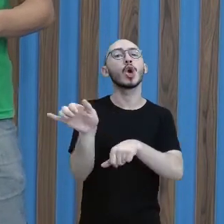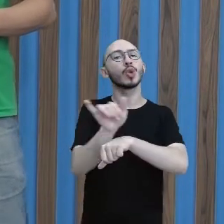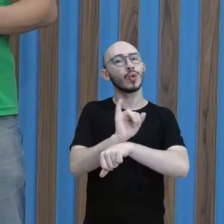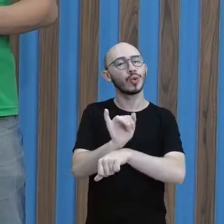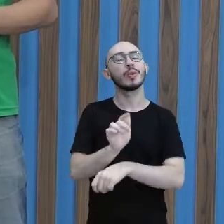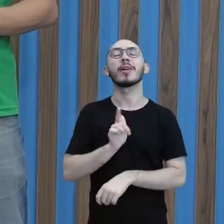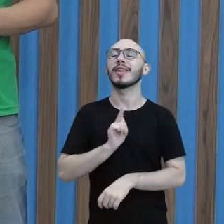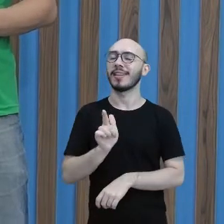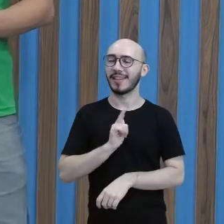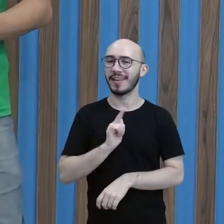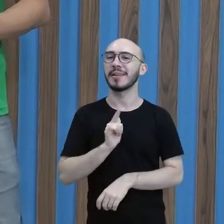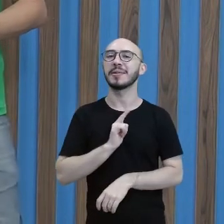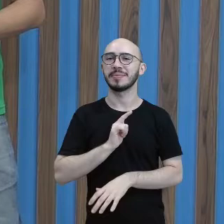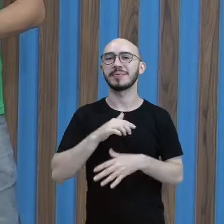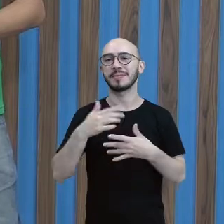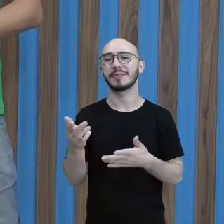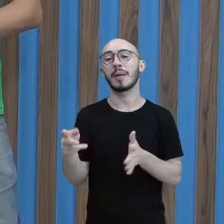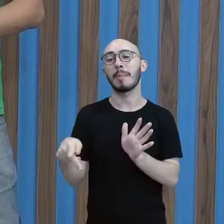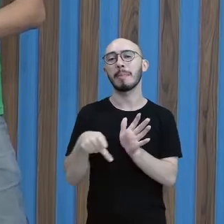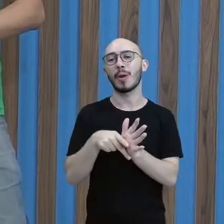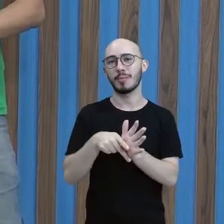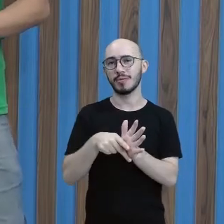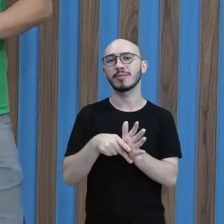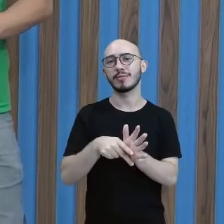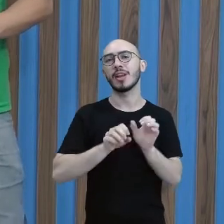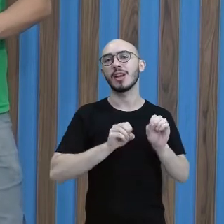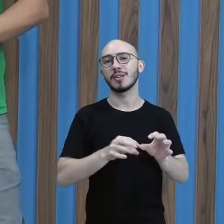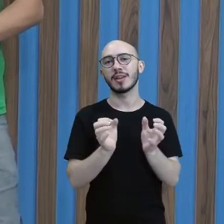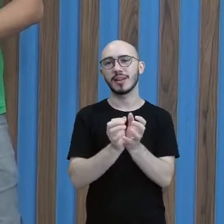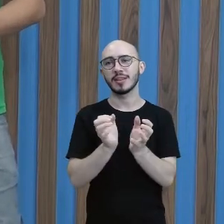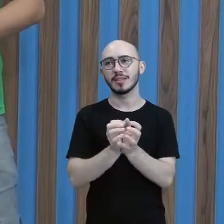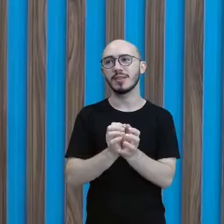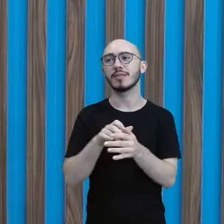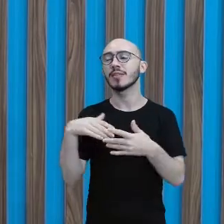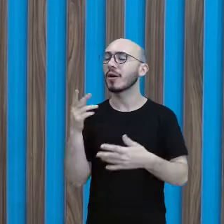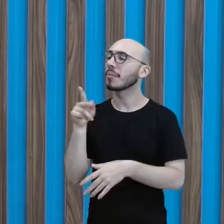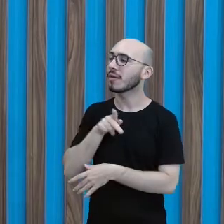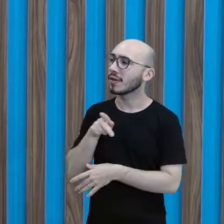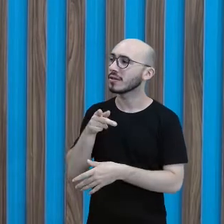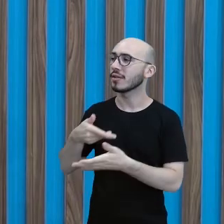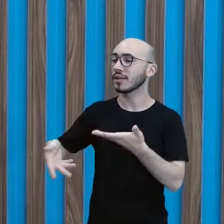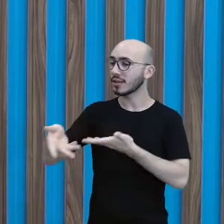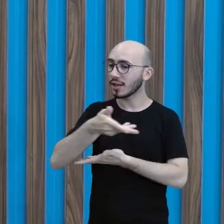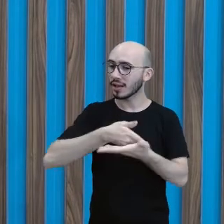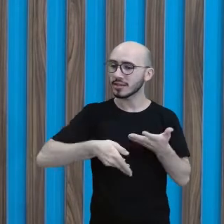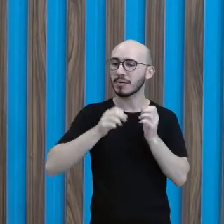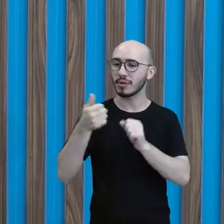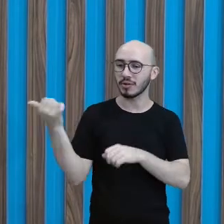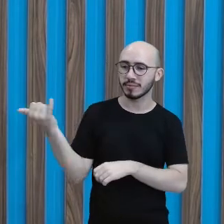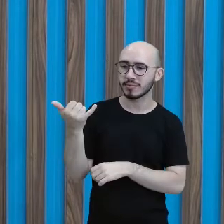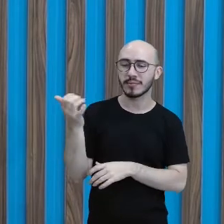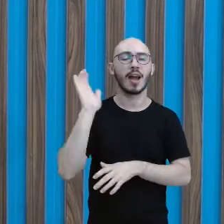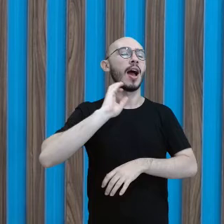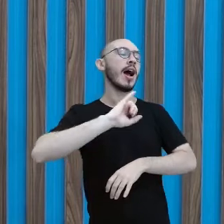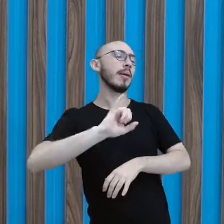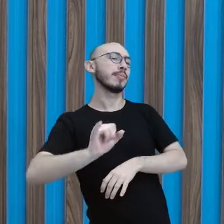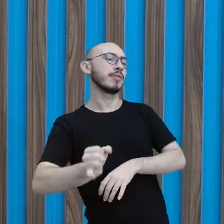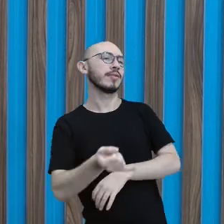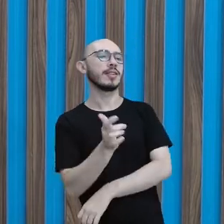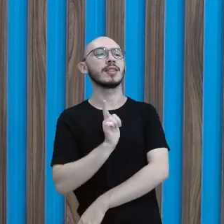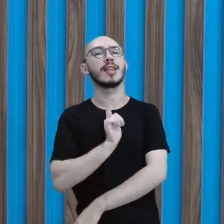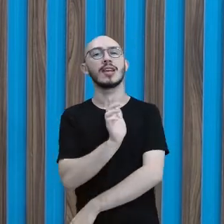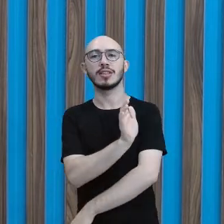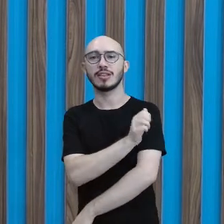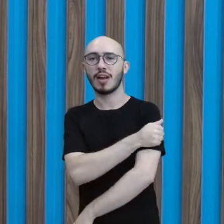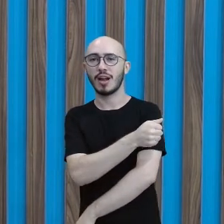tá bom? Nosso canal do Educar Recife. Então, quando tiver qualquer interação, professor Luciano, pode interromper. Aproveitando, a gente já tem aqui a